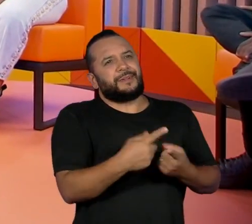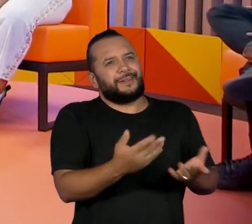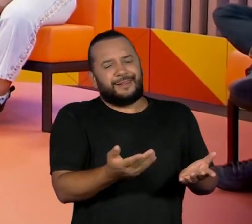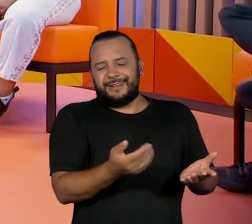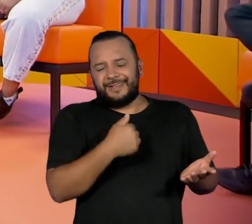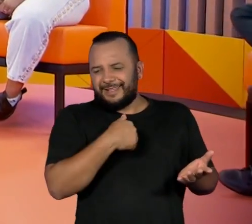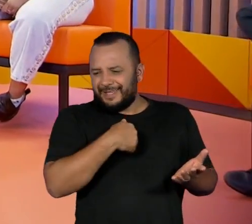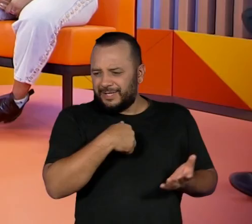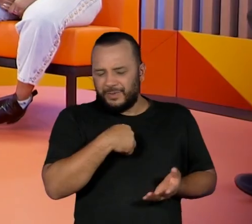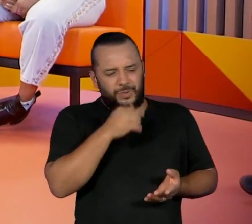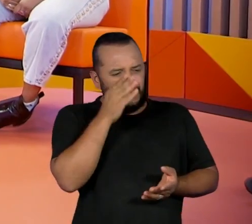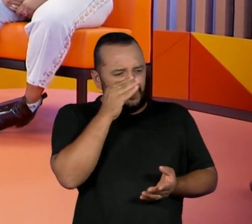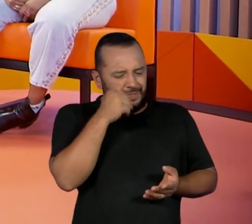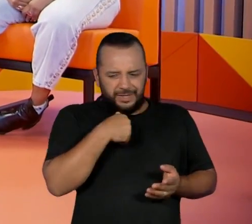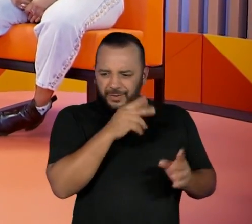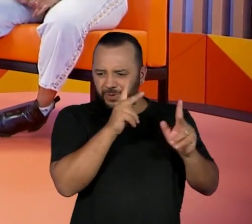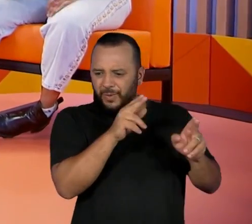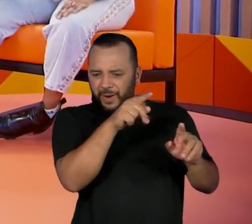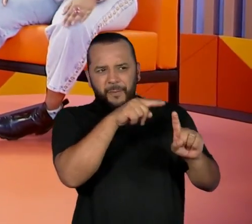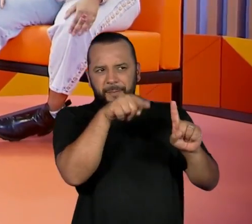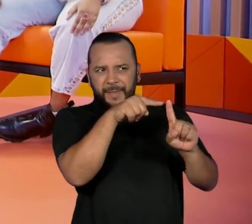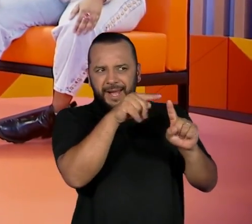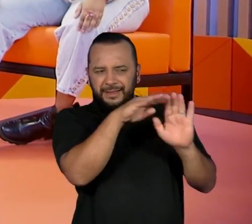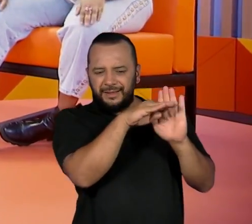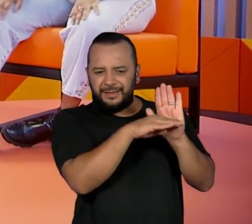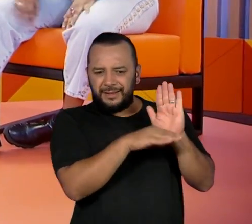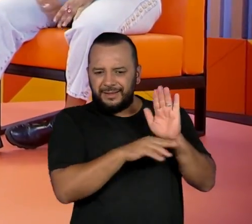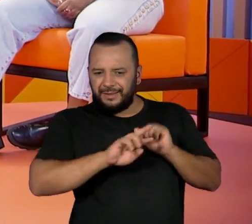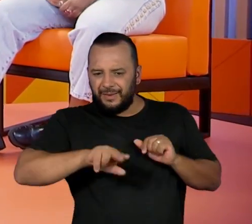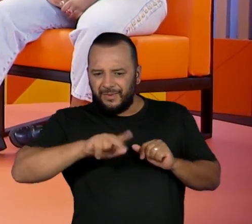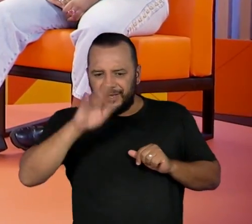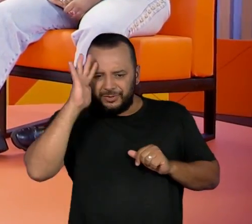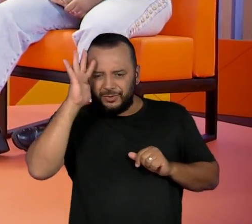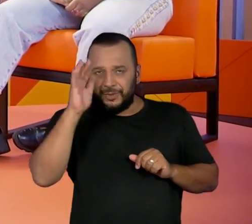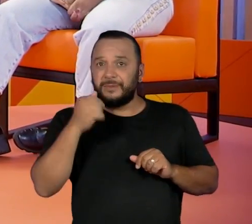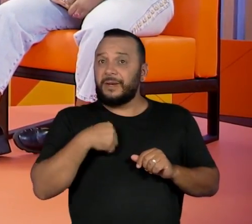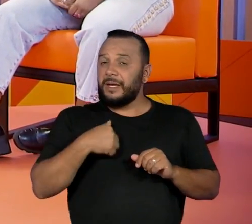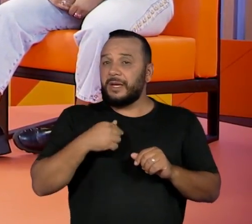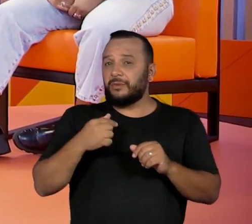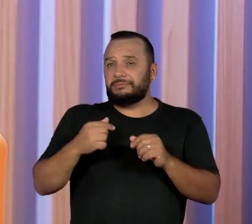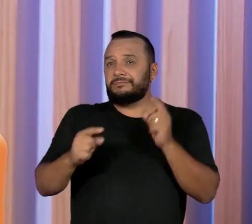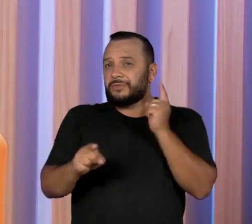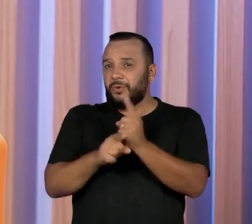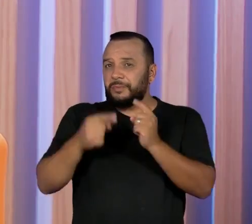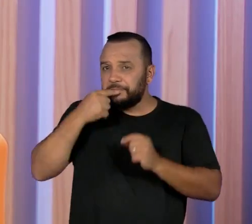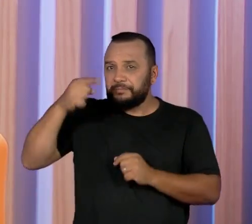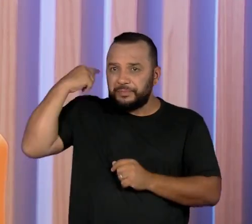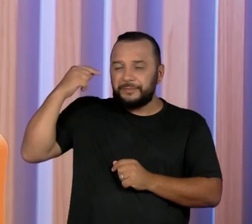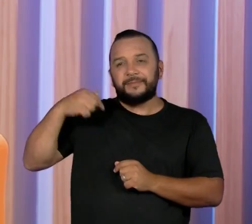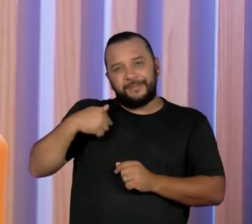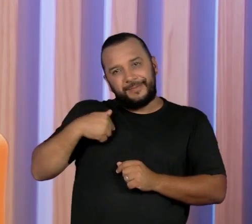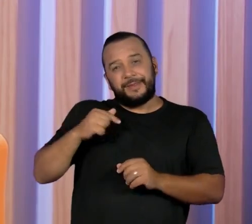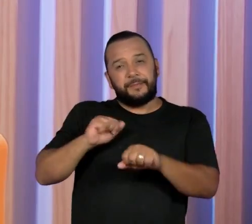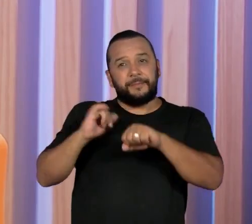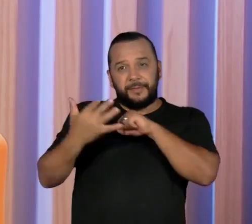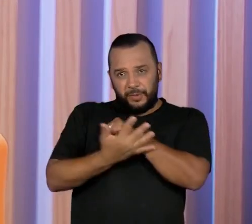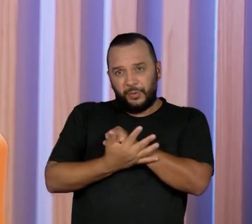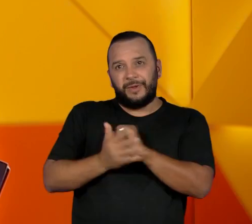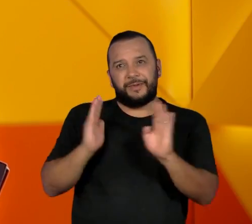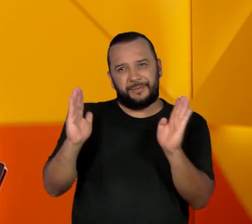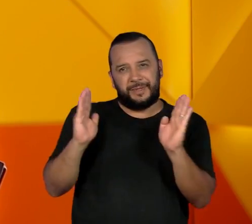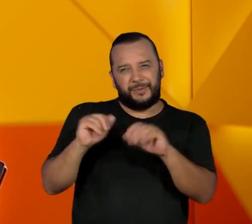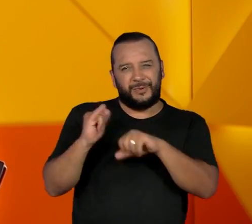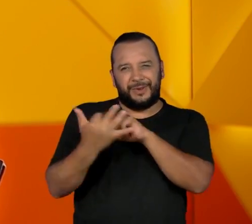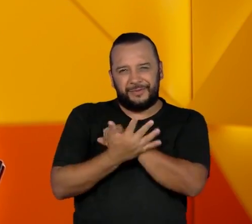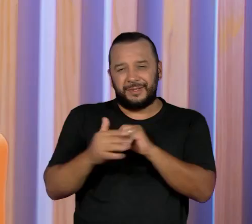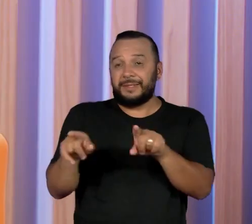será que eu também estou fazendo a mesma coisa? Olha, recente, na verdade. Acho que pandemia e terapia. Muita terapia.